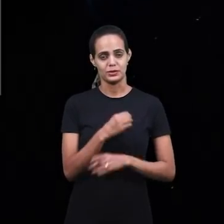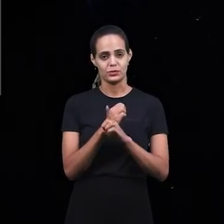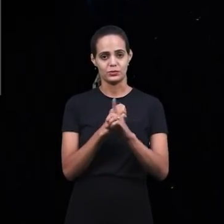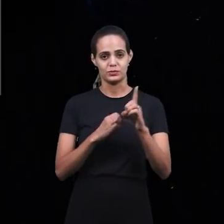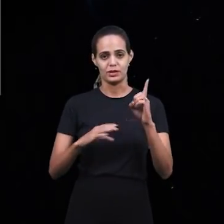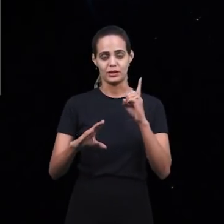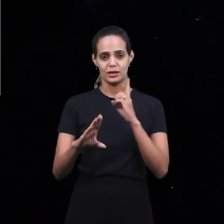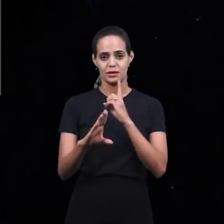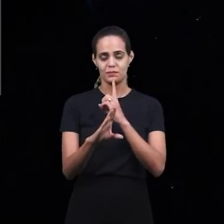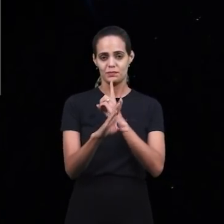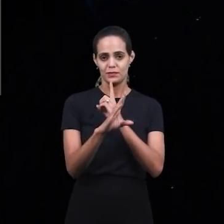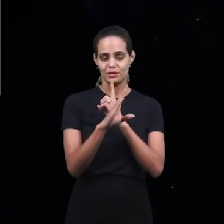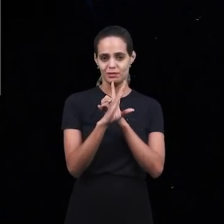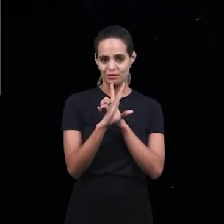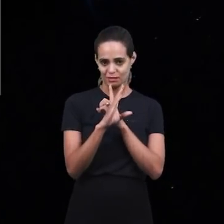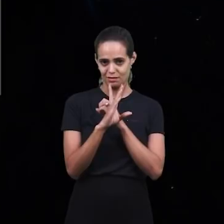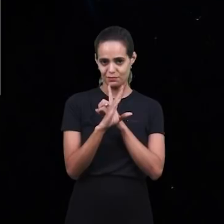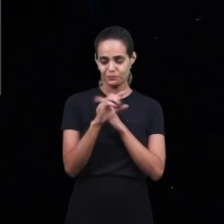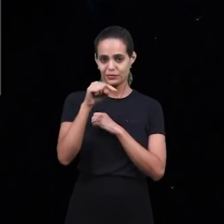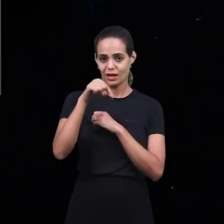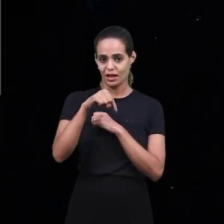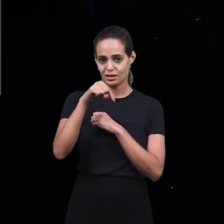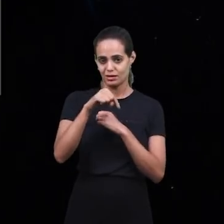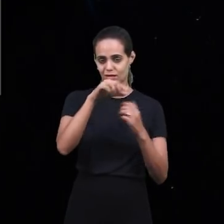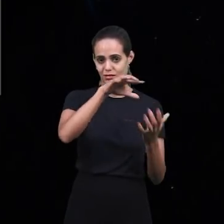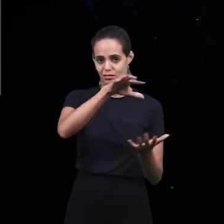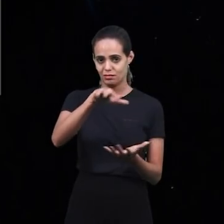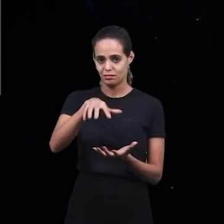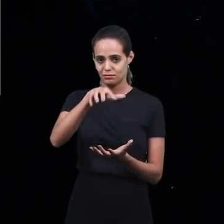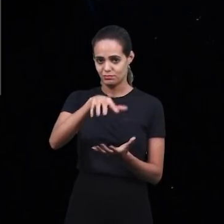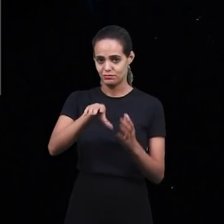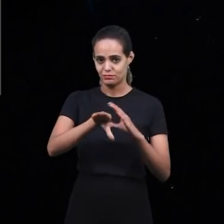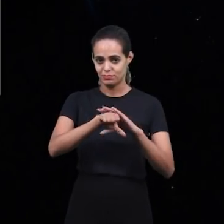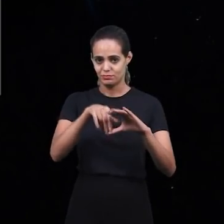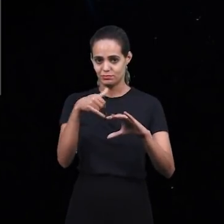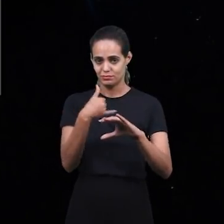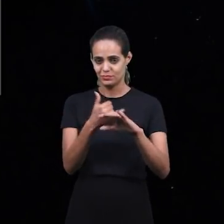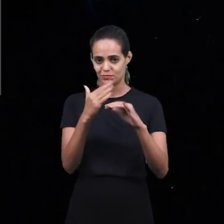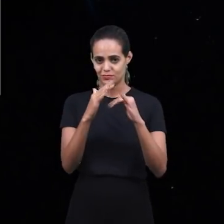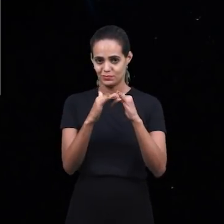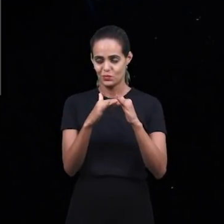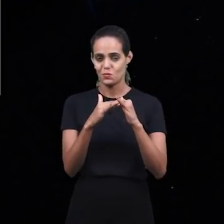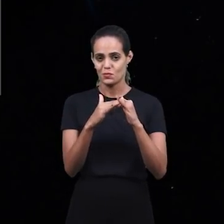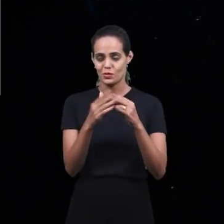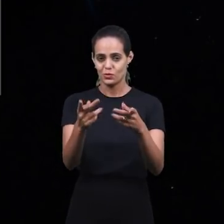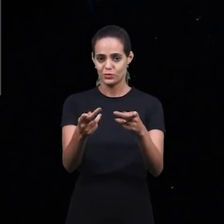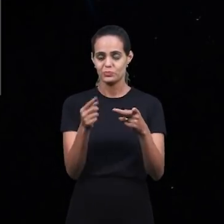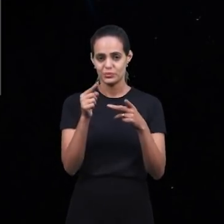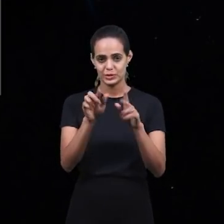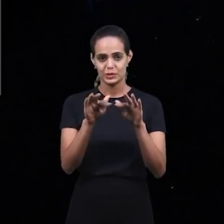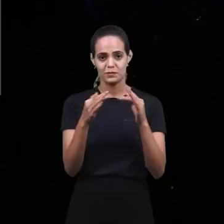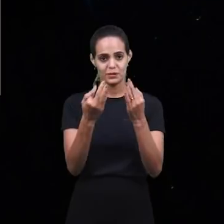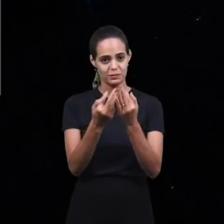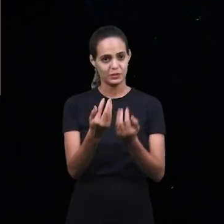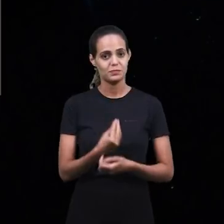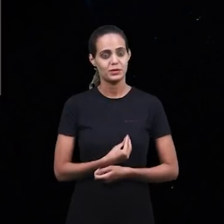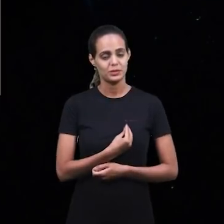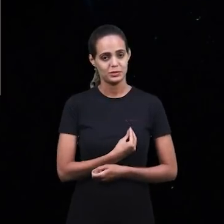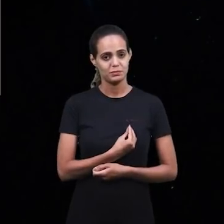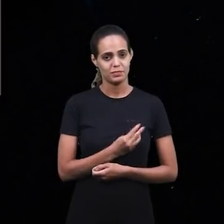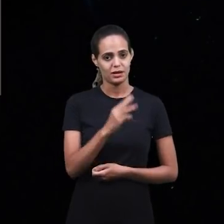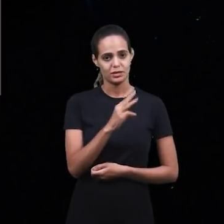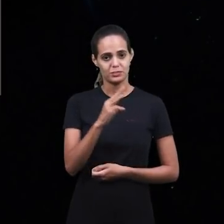Dominical, transmitidas por esse canal. Convidamos você e sua família para participarem. Compartilhe esse link, passe para